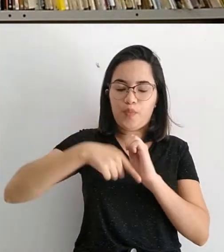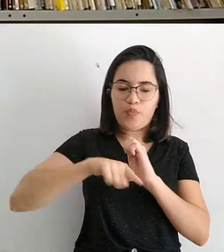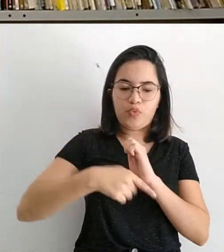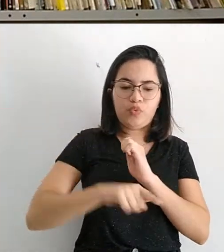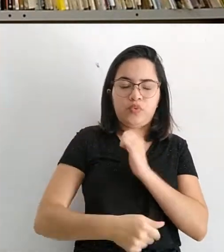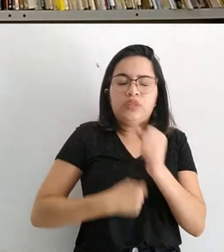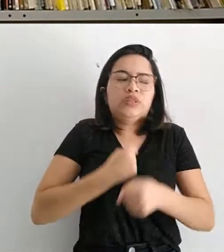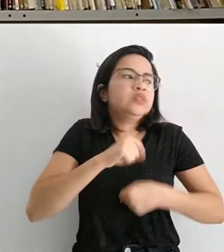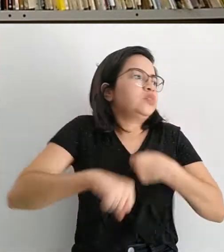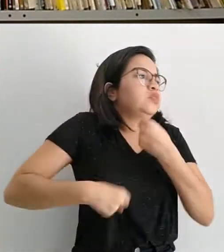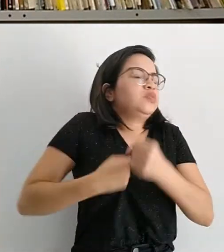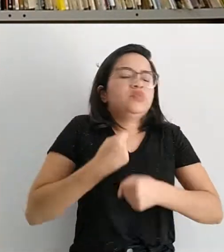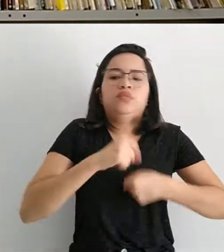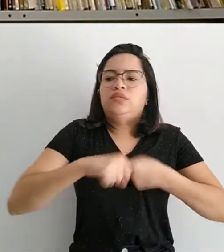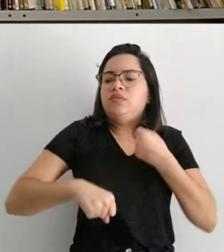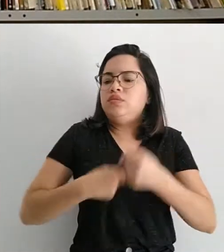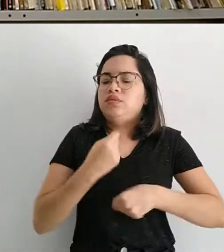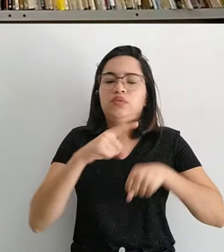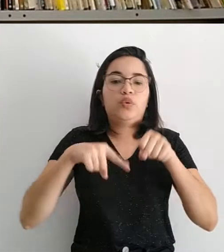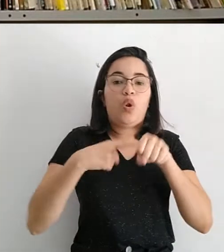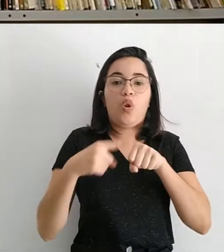profundo desespero.